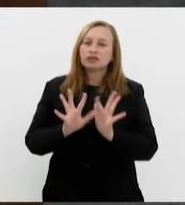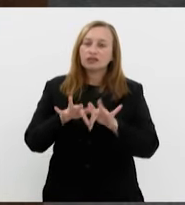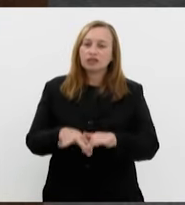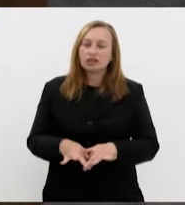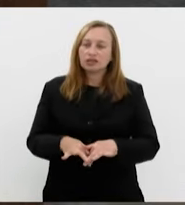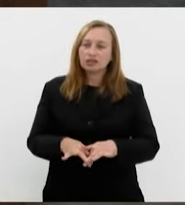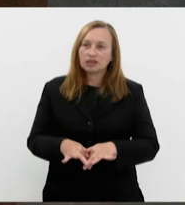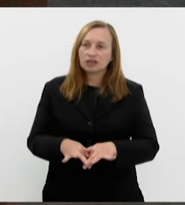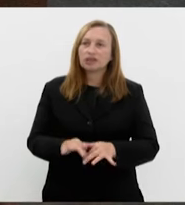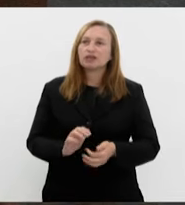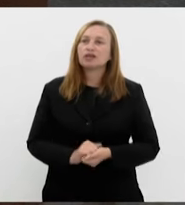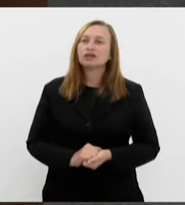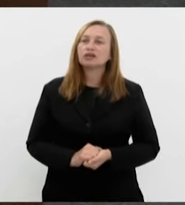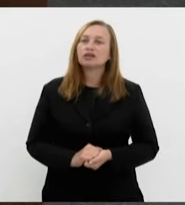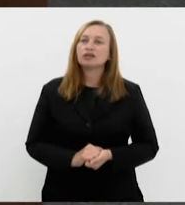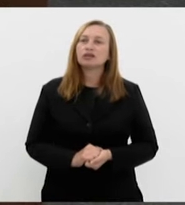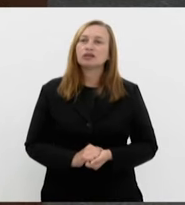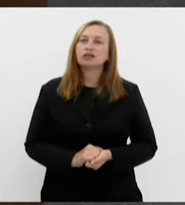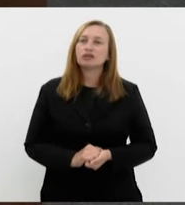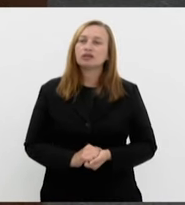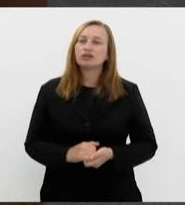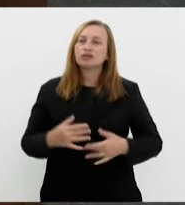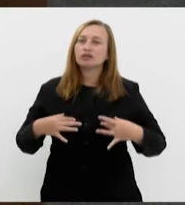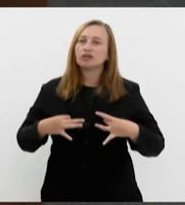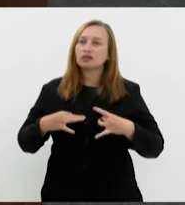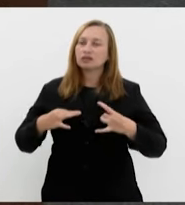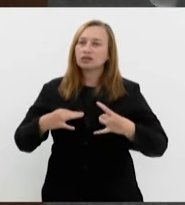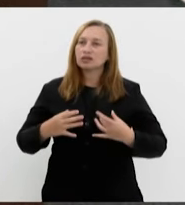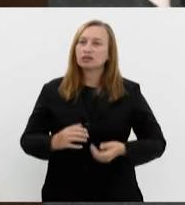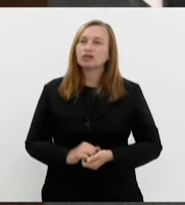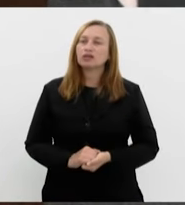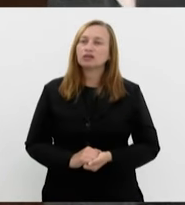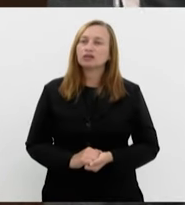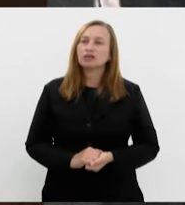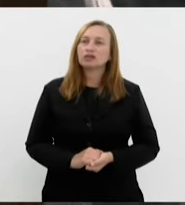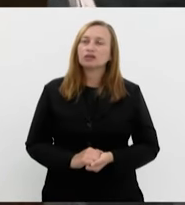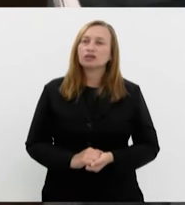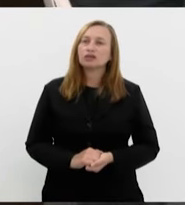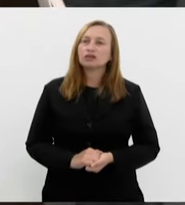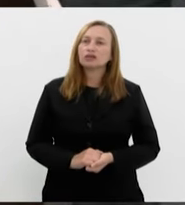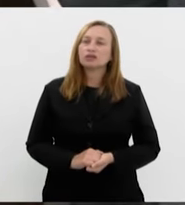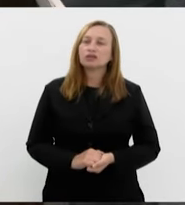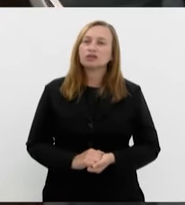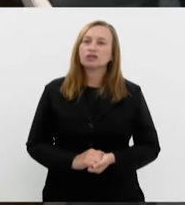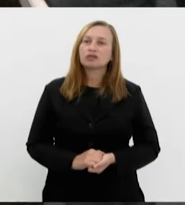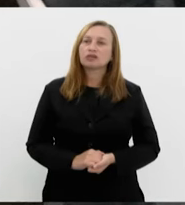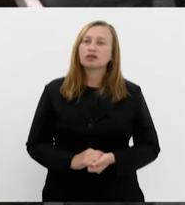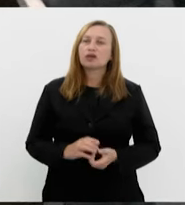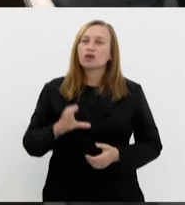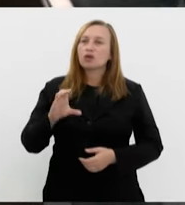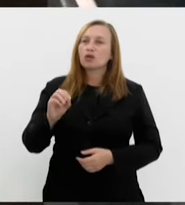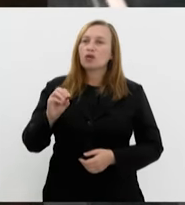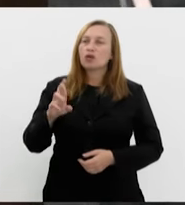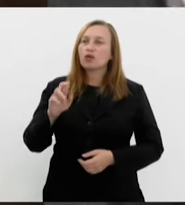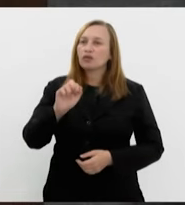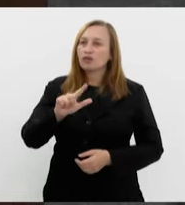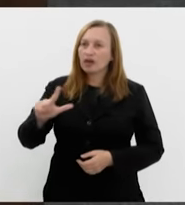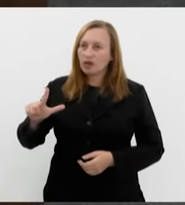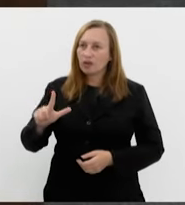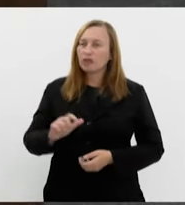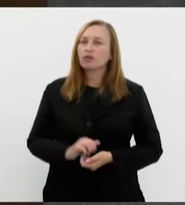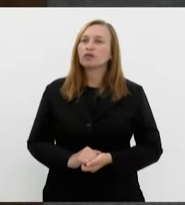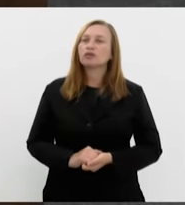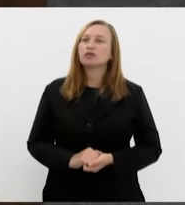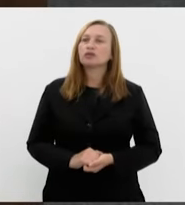sessão, externar aqui minha solidariedade, meu apreço ao coronel Busnello,